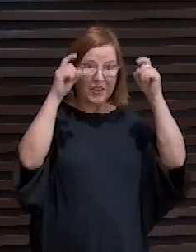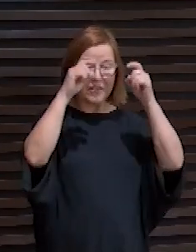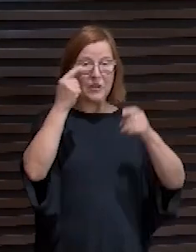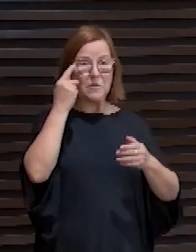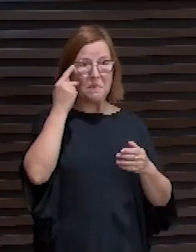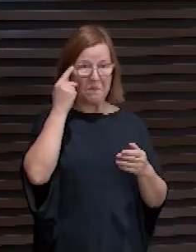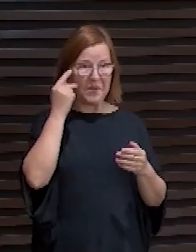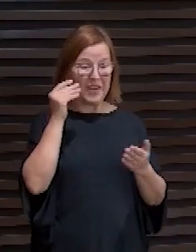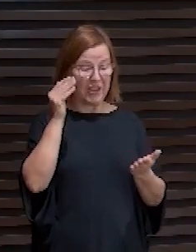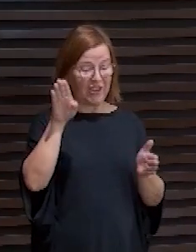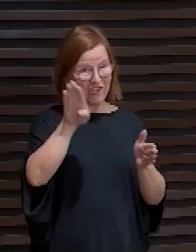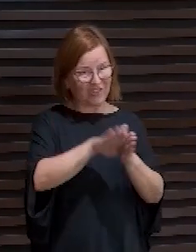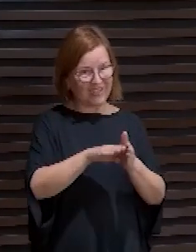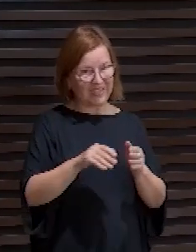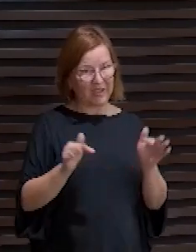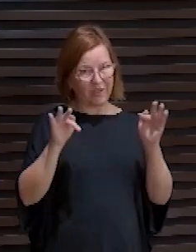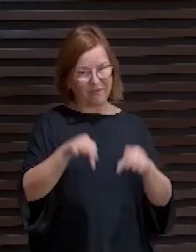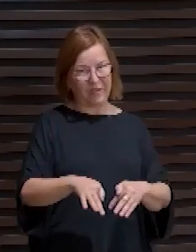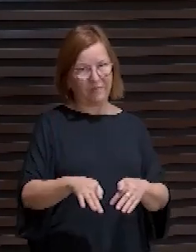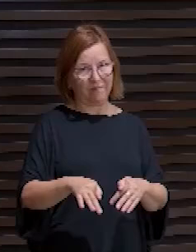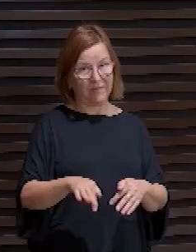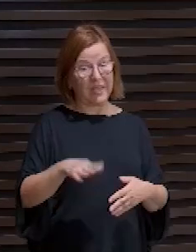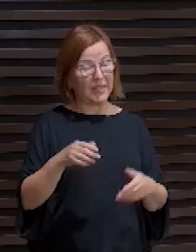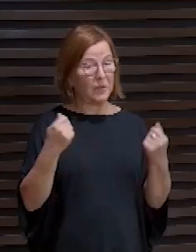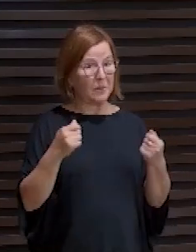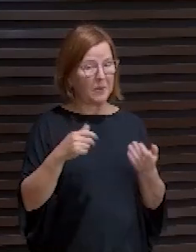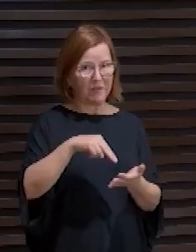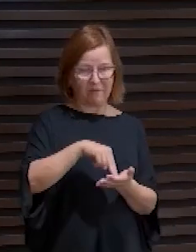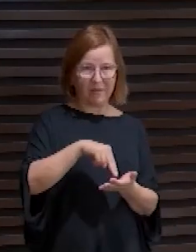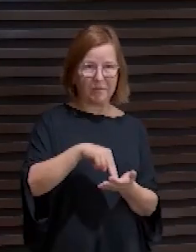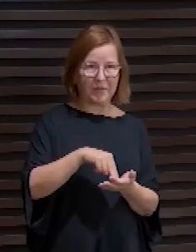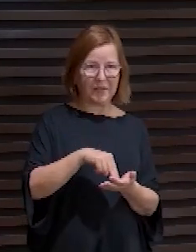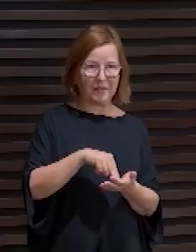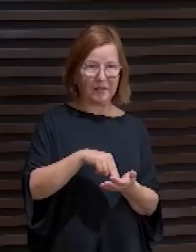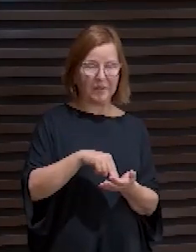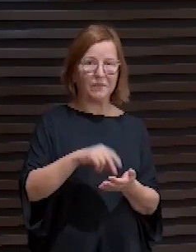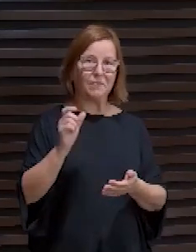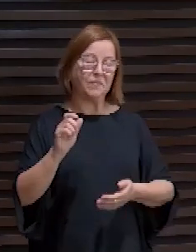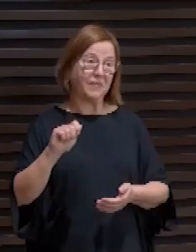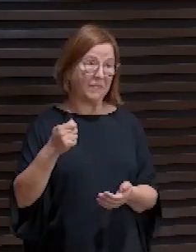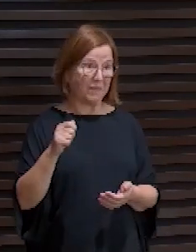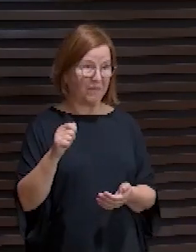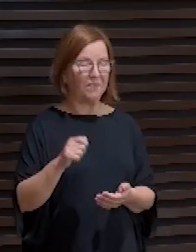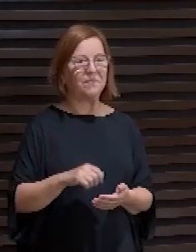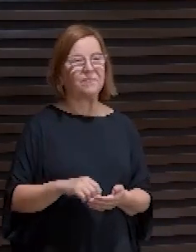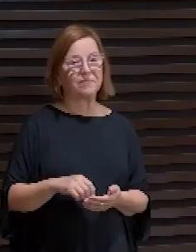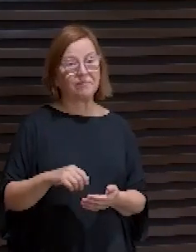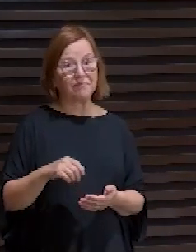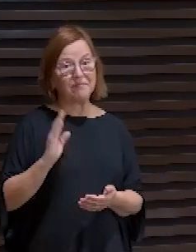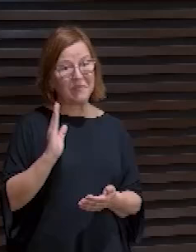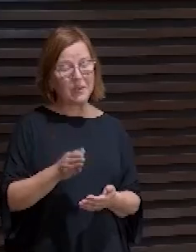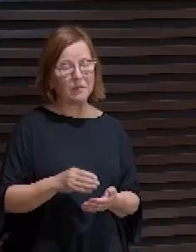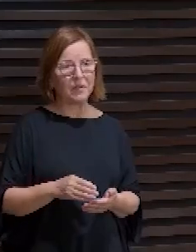E perseverar é a palavra-chave, uma das palavras-chave da carta aos Hebreus. O texto de